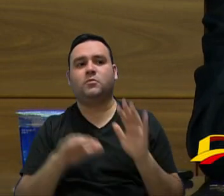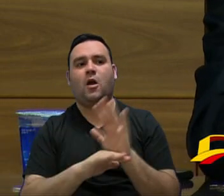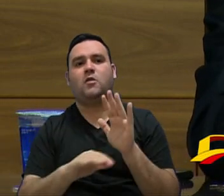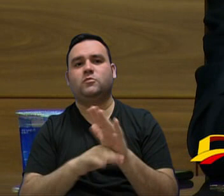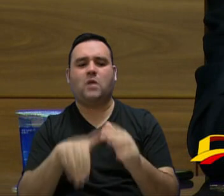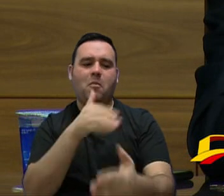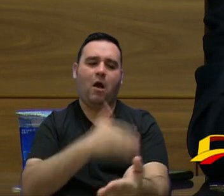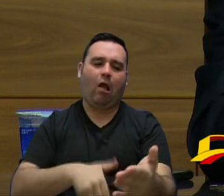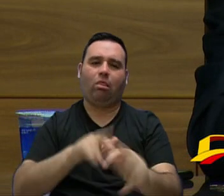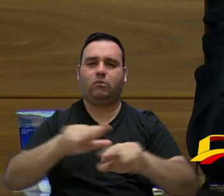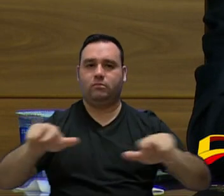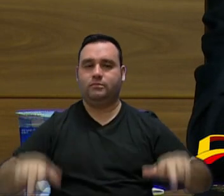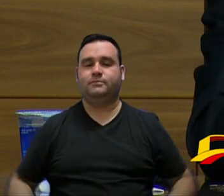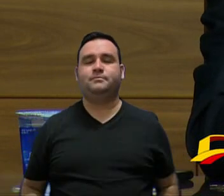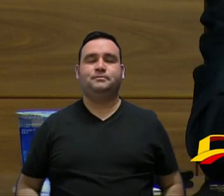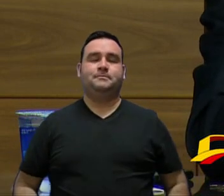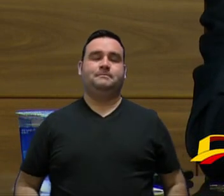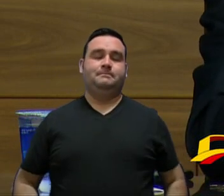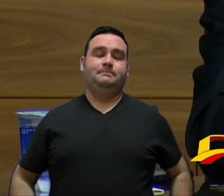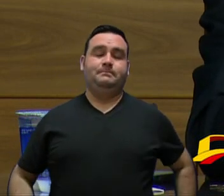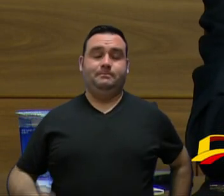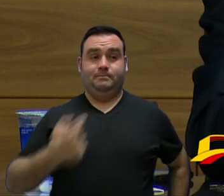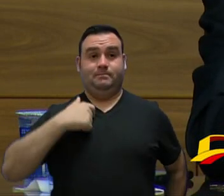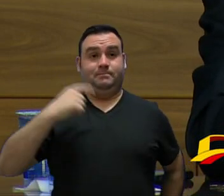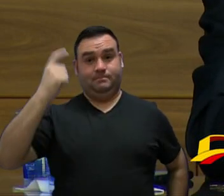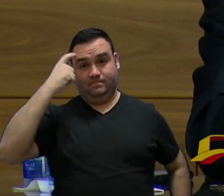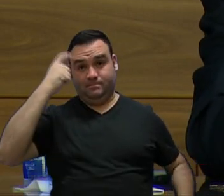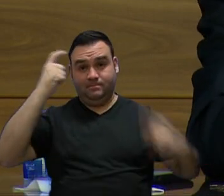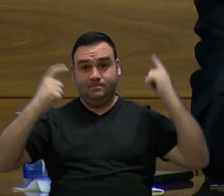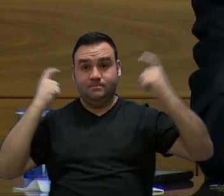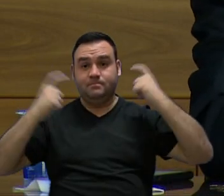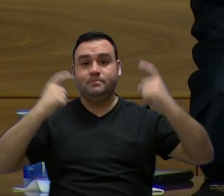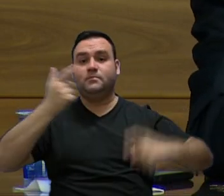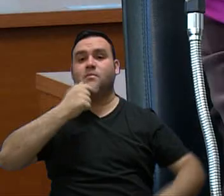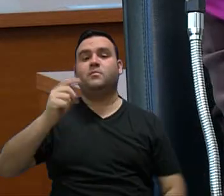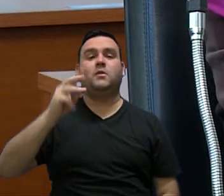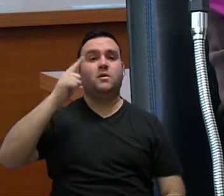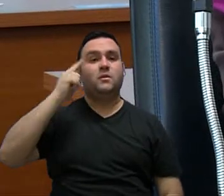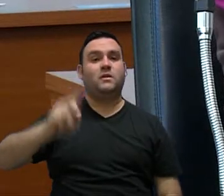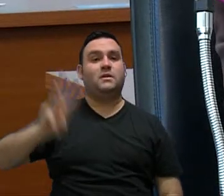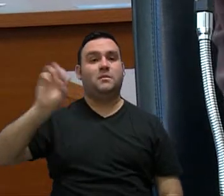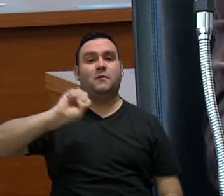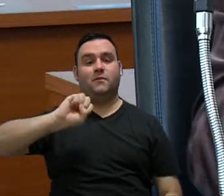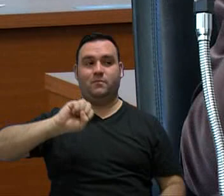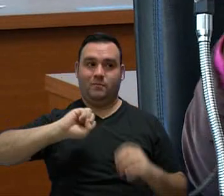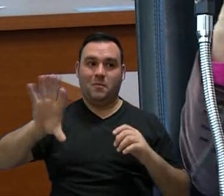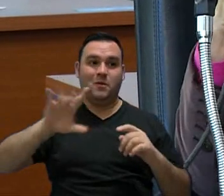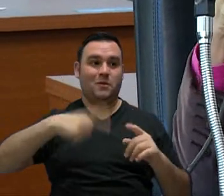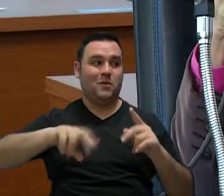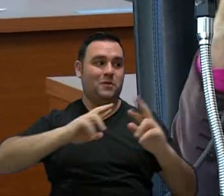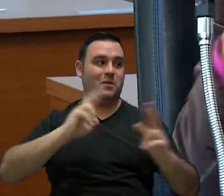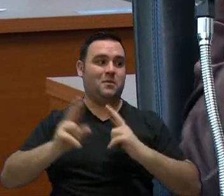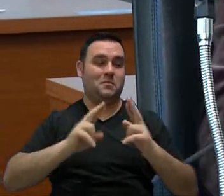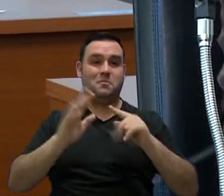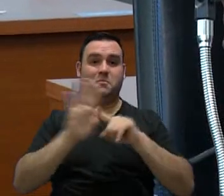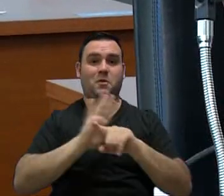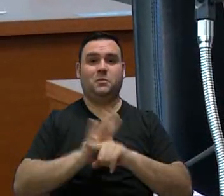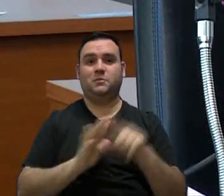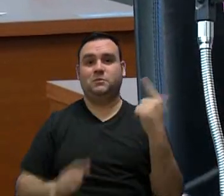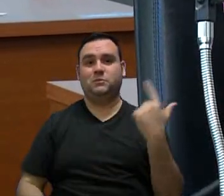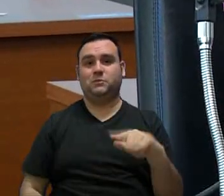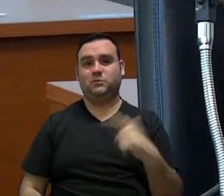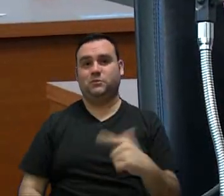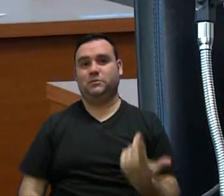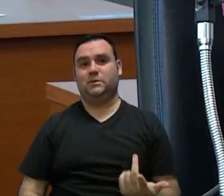emergência e eu a minha preocupação presidente aqui doutor baeta neves vai embora e assis questionamentos não sejam feitos